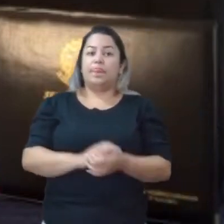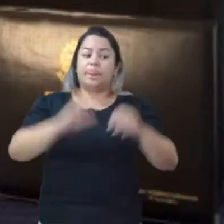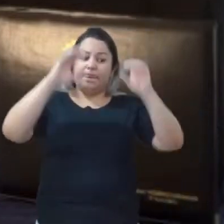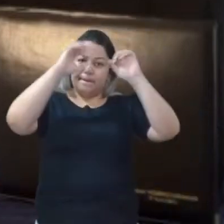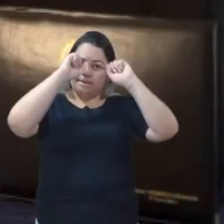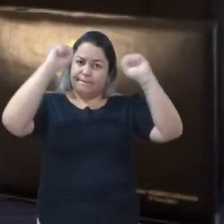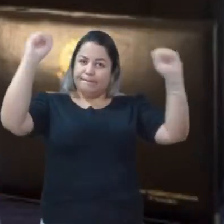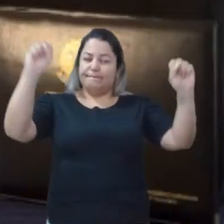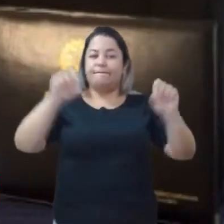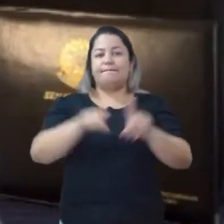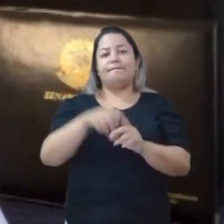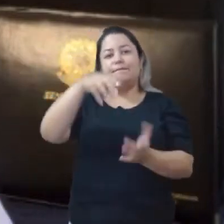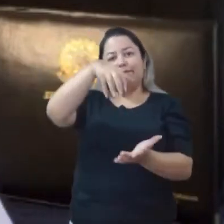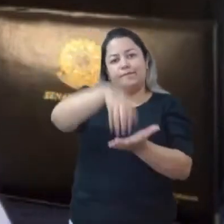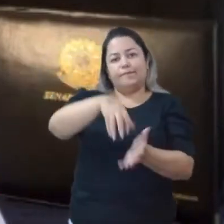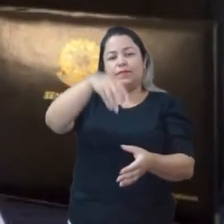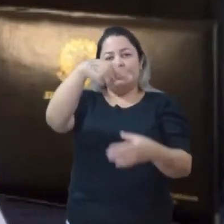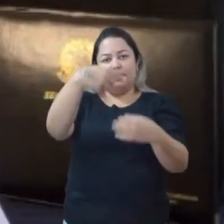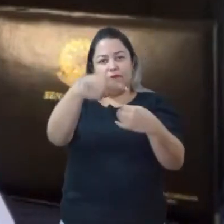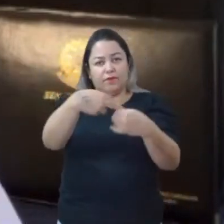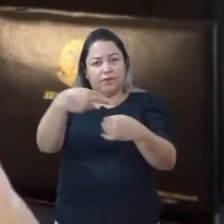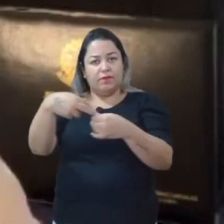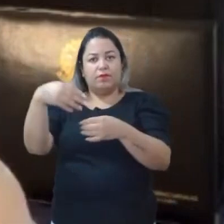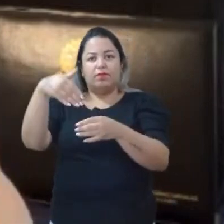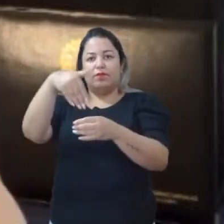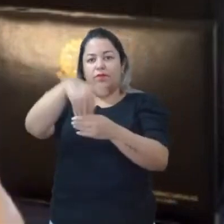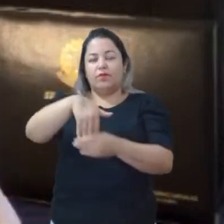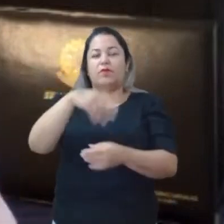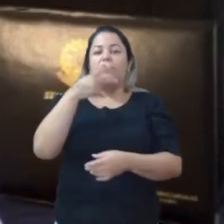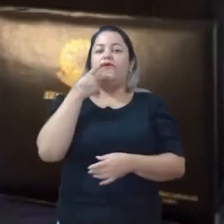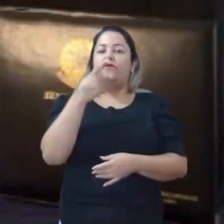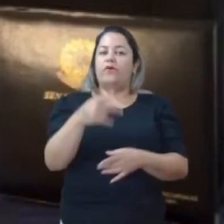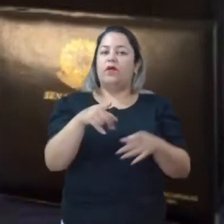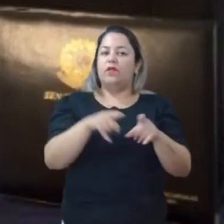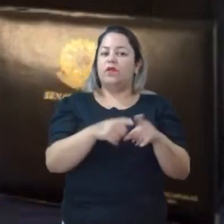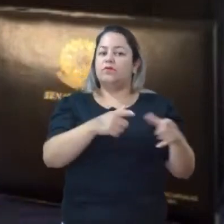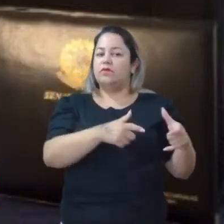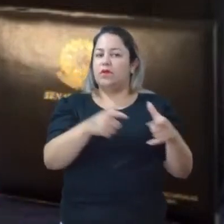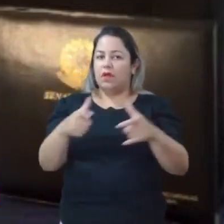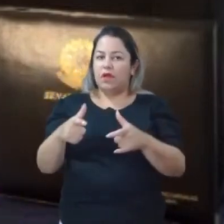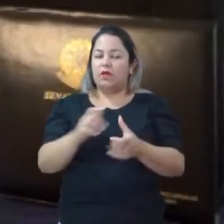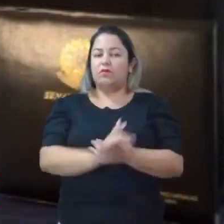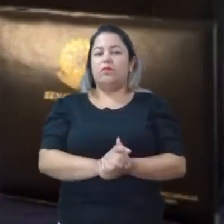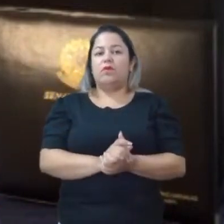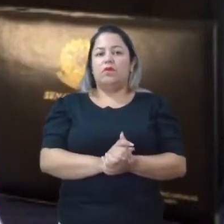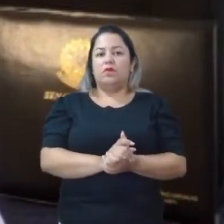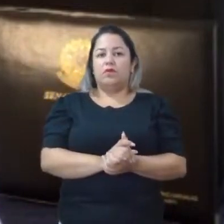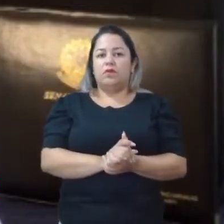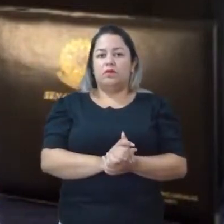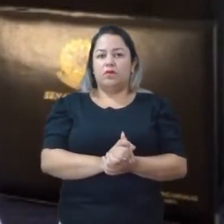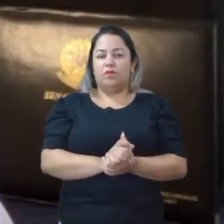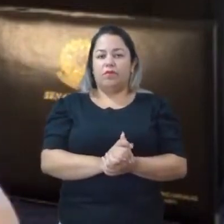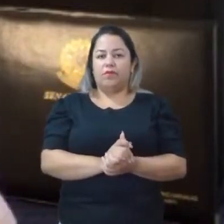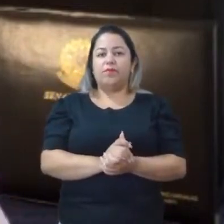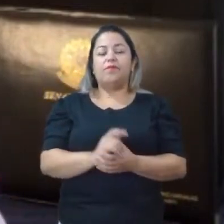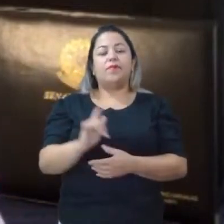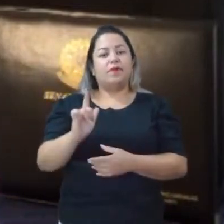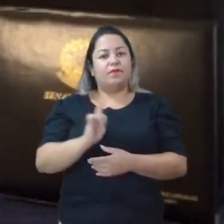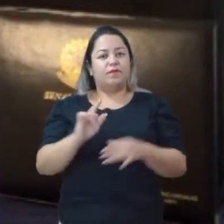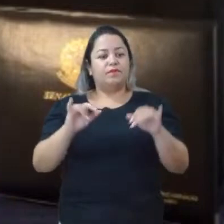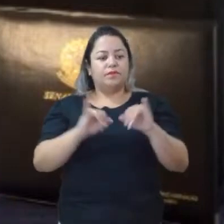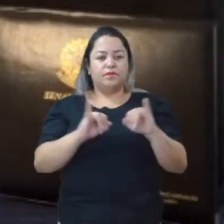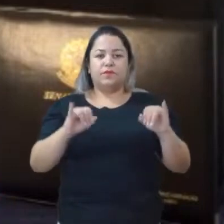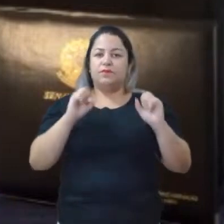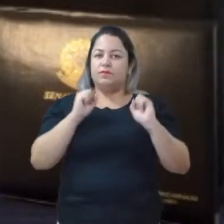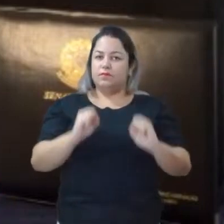Regional Eleitoral, disse e citei alguns lugares onde tinha notícia de que